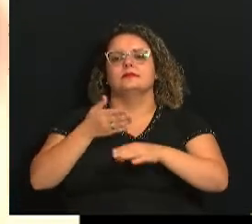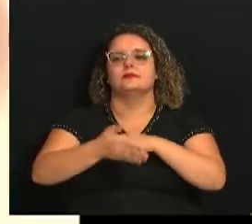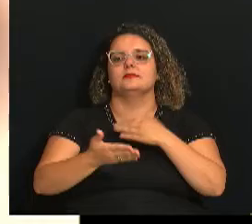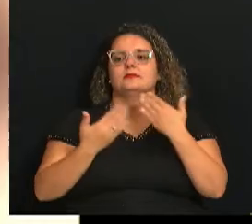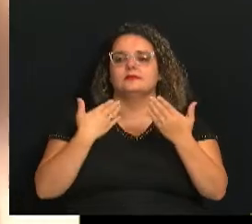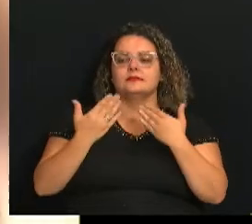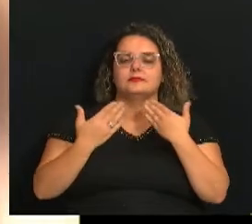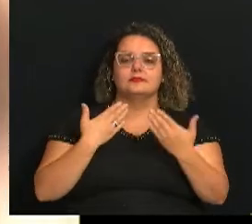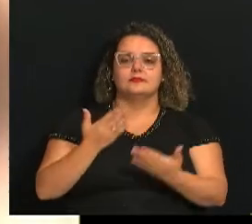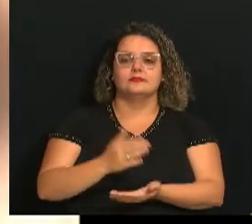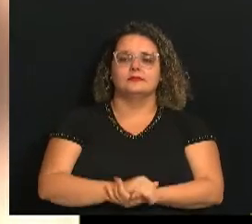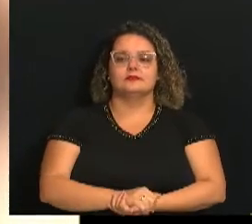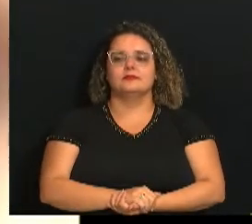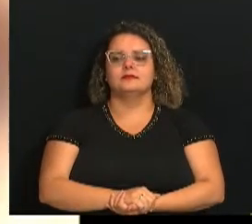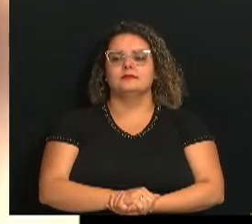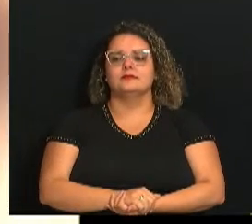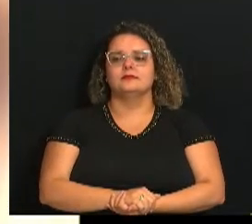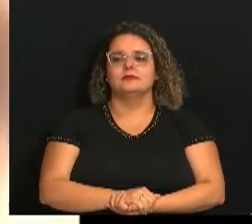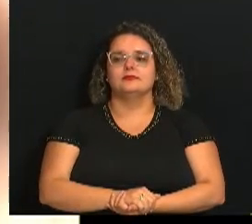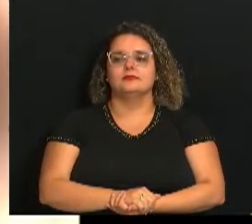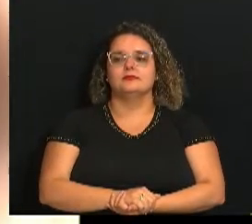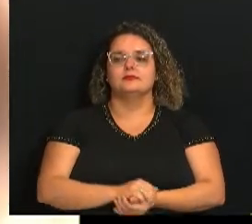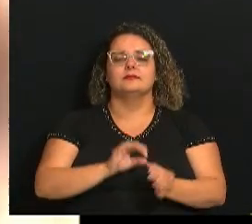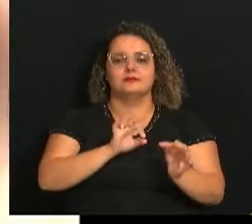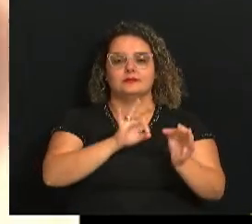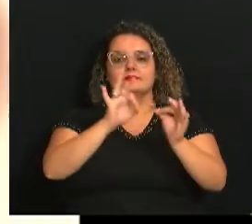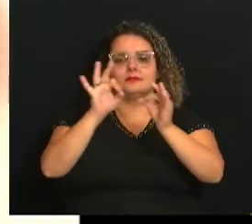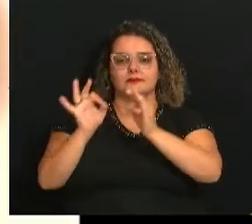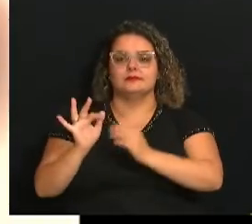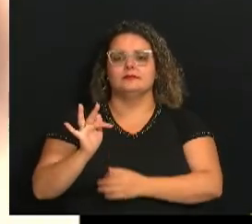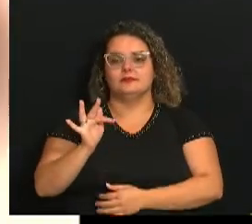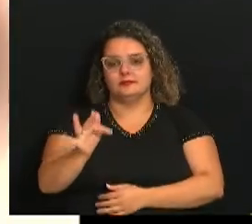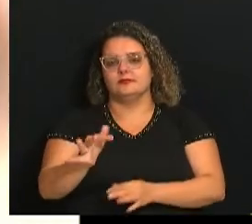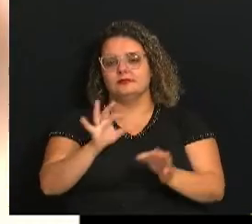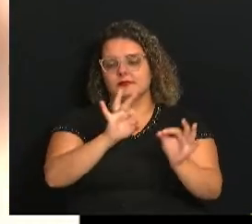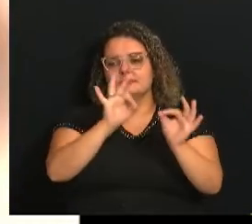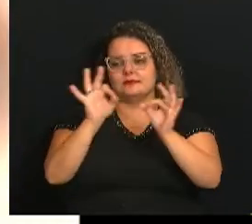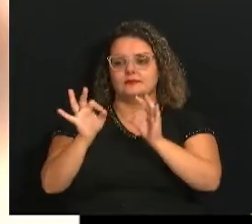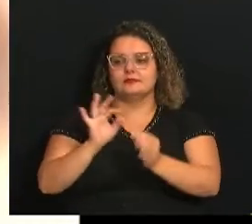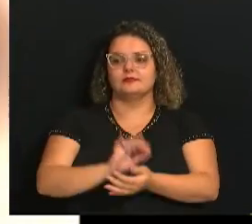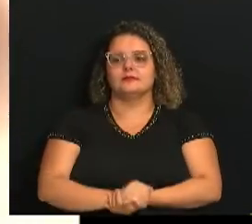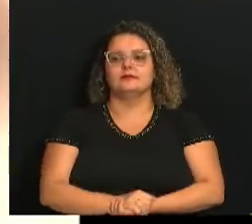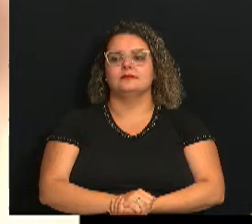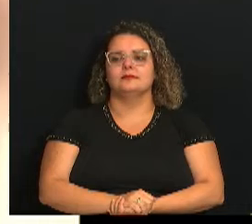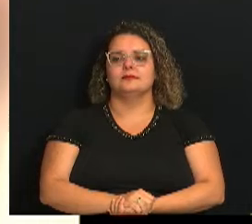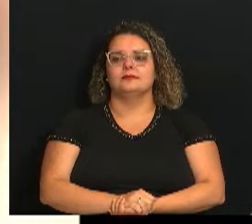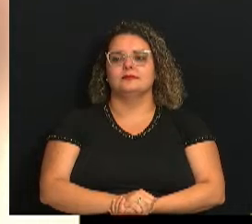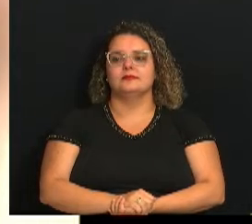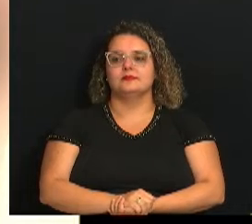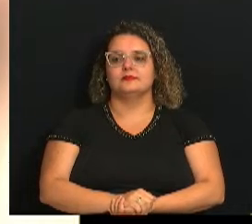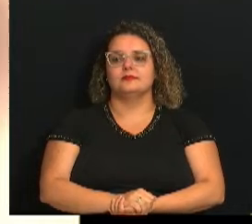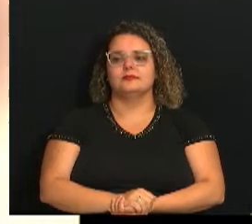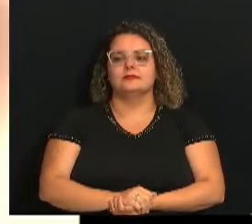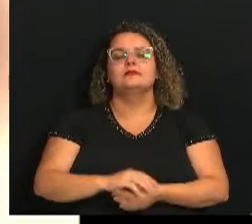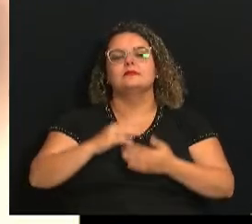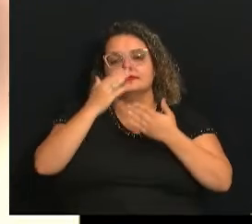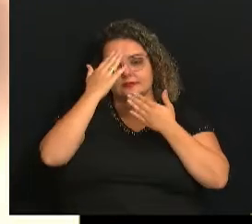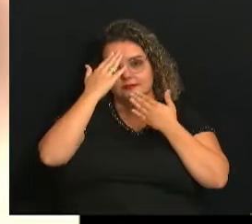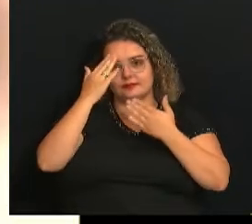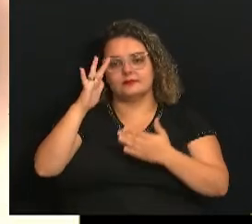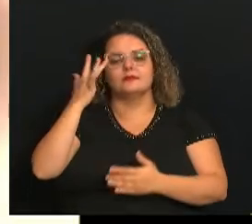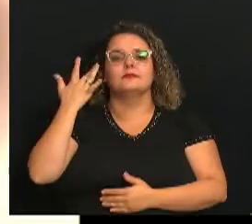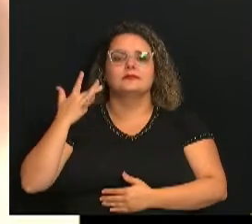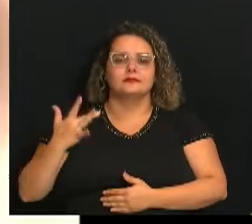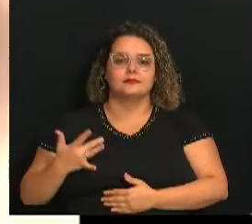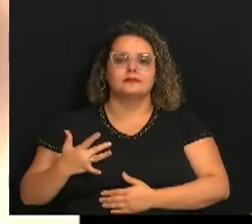que estão assistindo ou vão assistir, né? Mas, em primeiro lugar, obrigada a Guida e a toda a equipe do